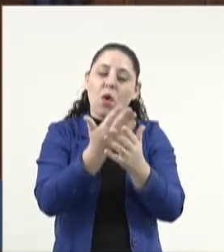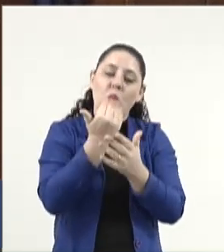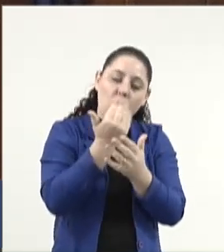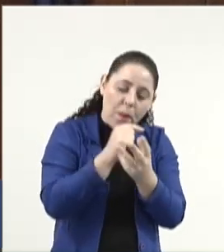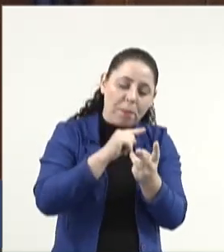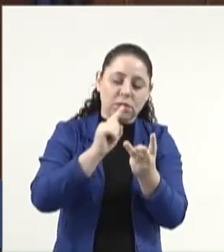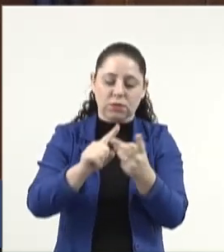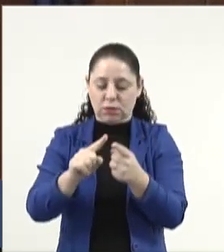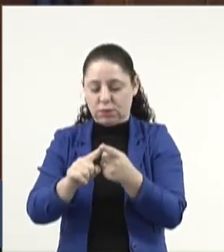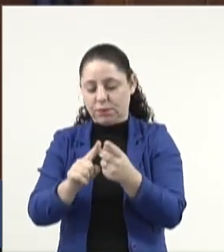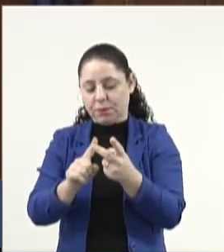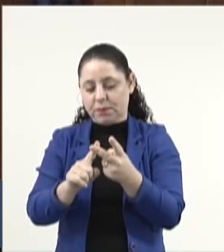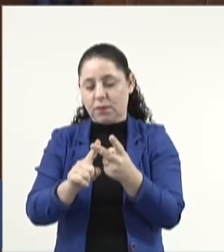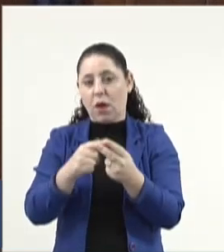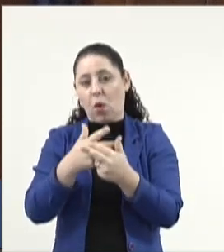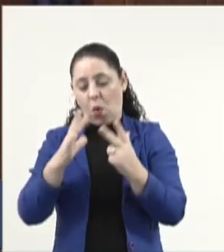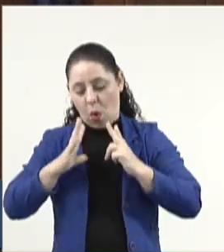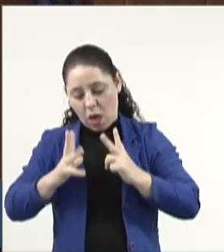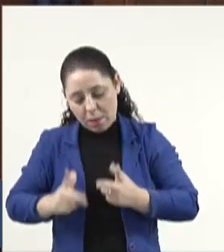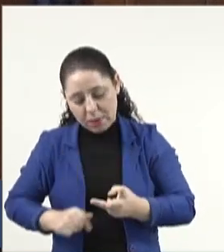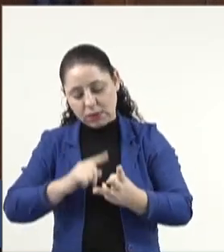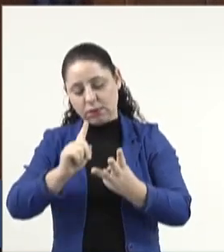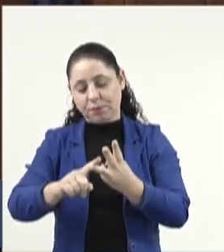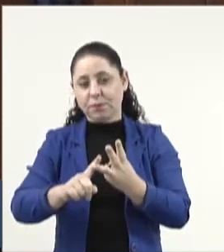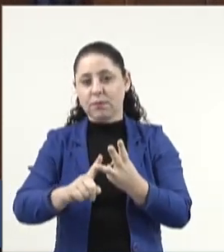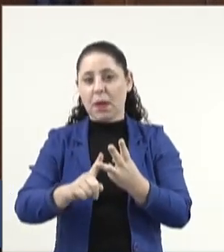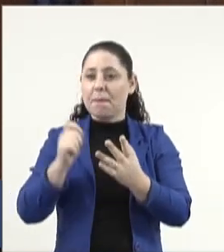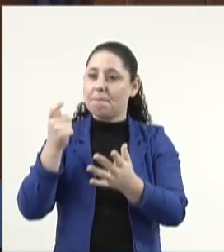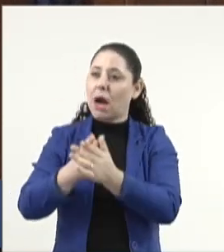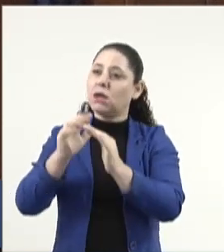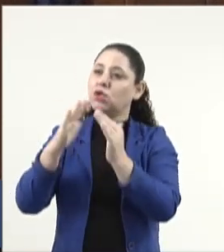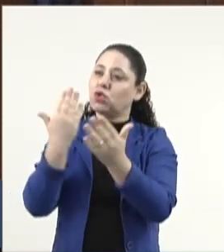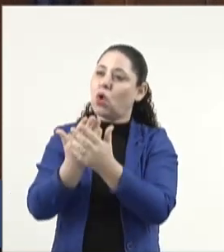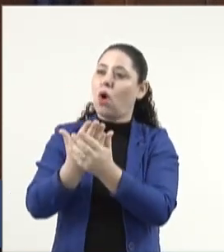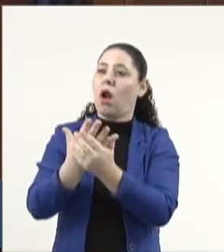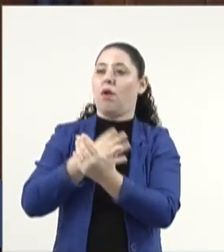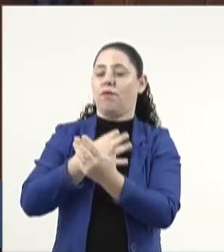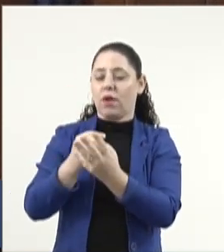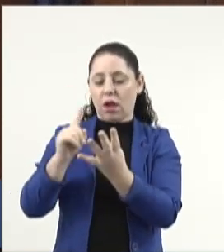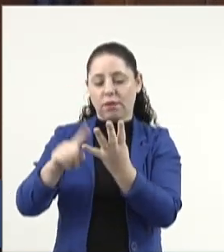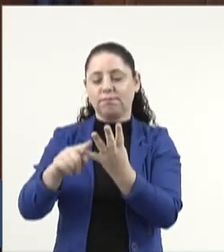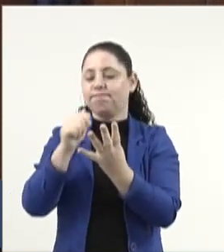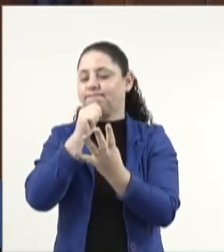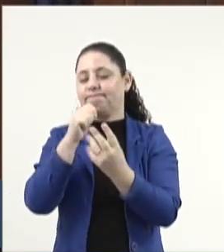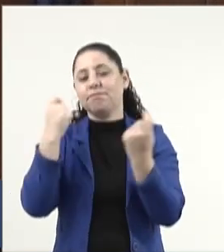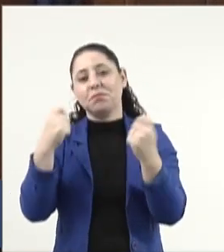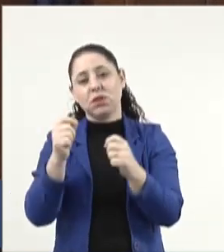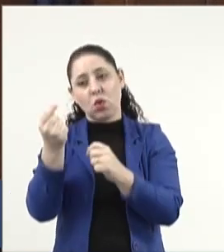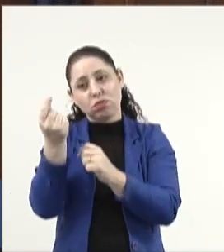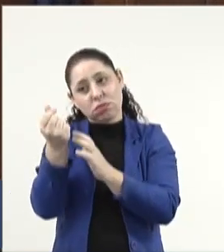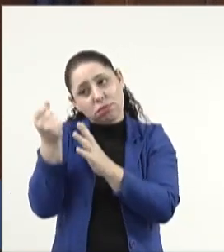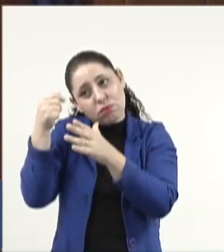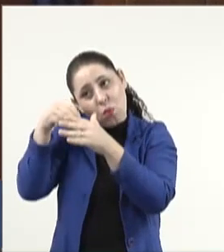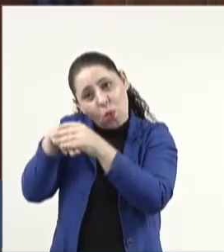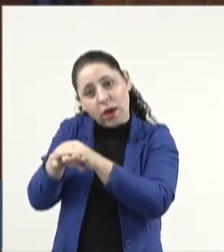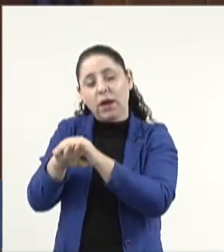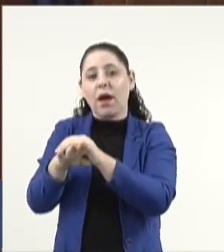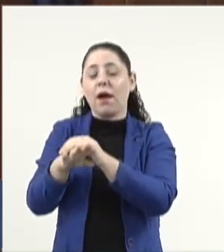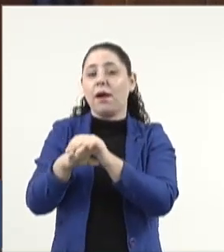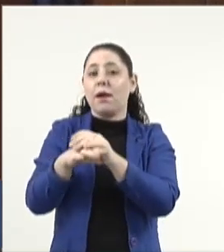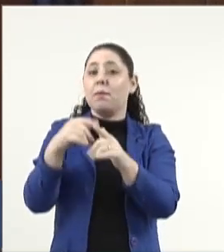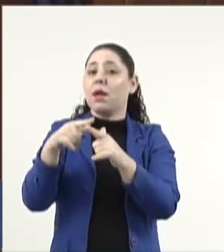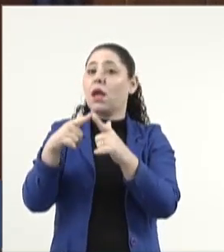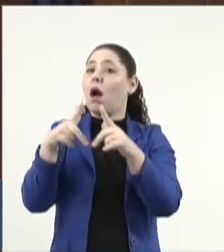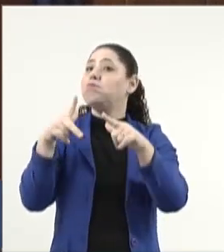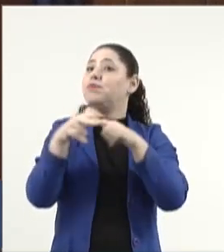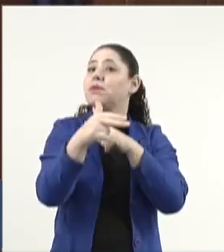comida, comprando material de higiene, pagando a escola do filho, ainda tem que reservar o recurso para não ter a